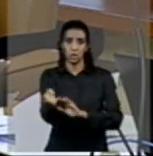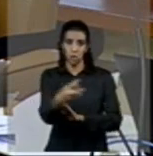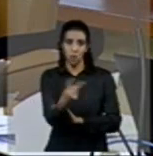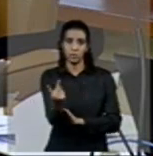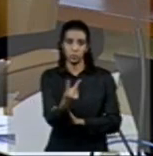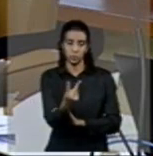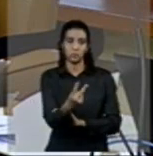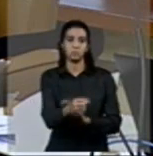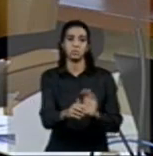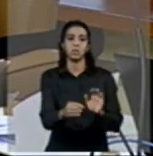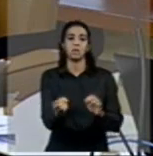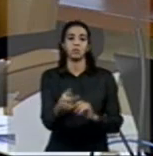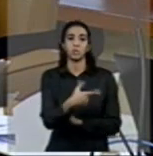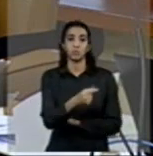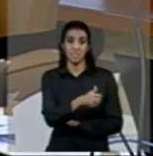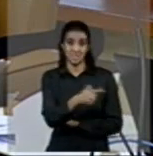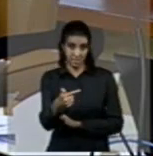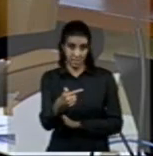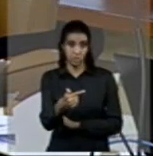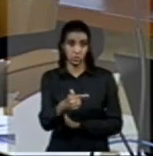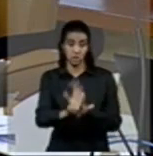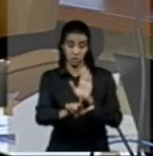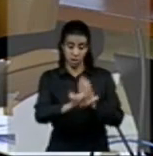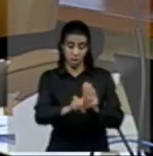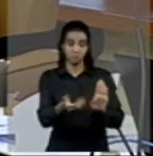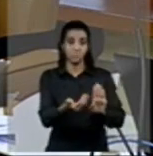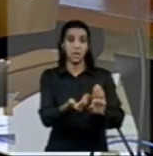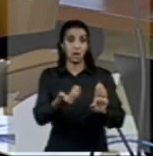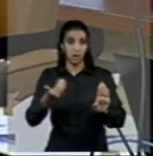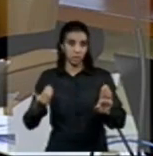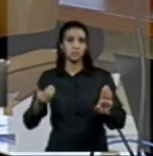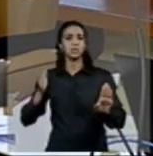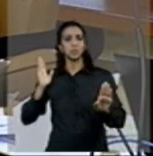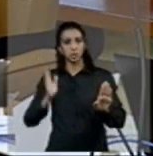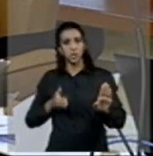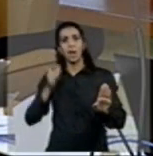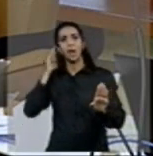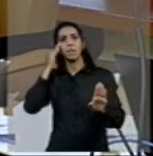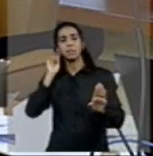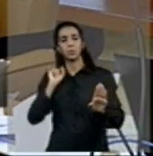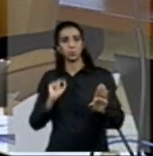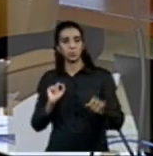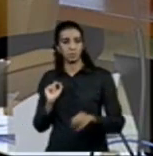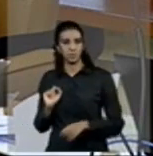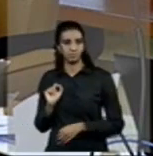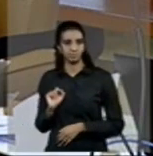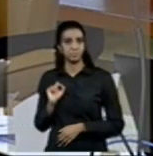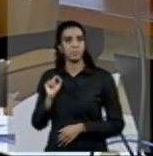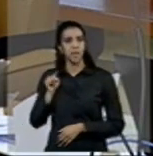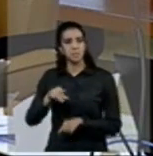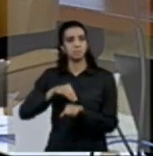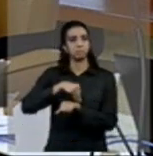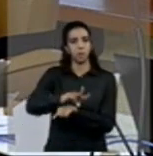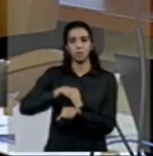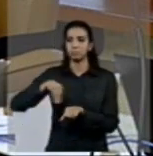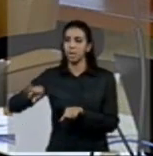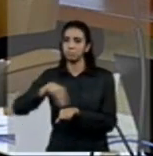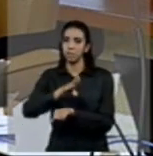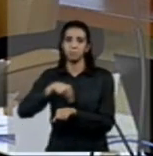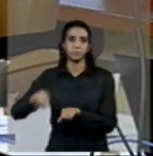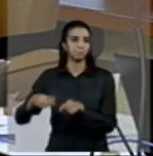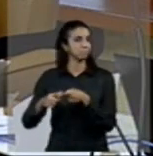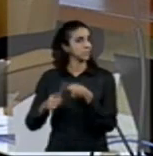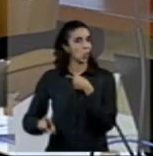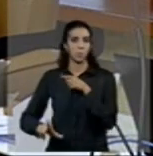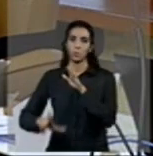desses contratos e dessa nova legislação, vem sendo reconhecidas essas intermediações como